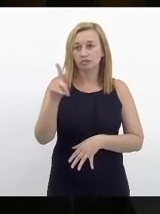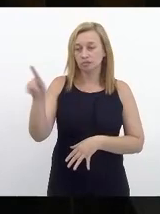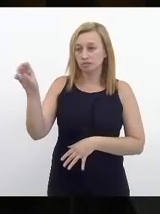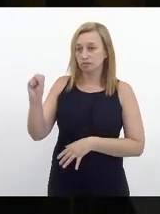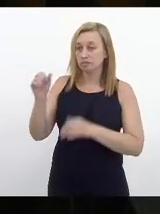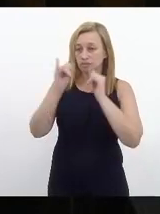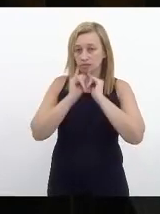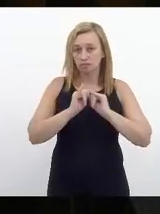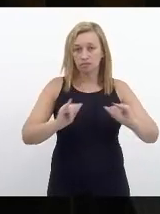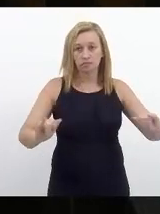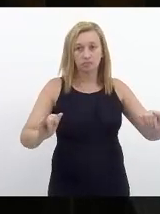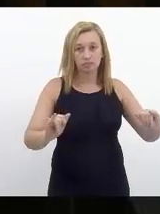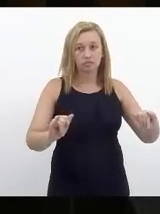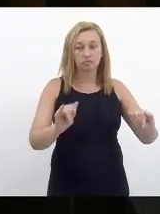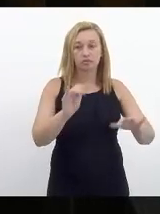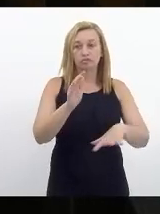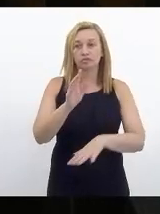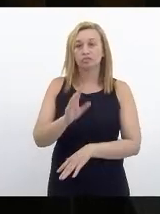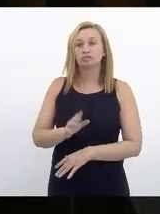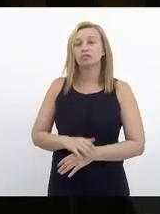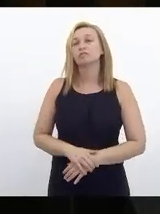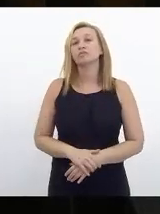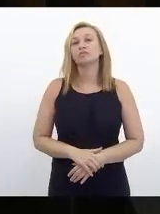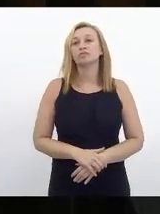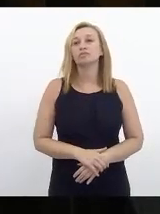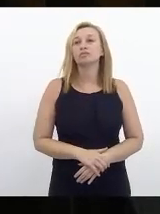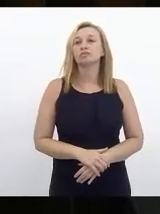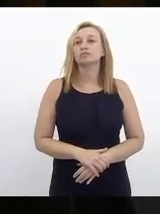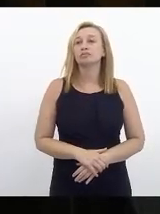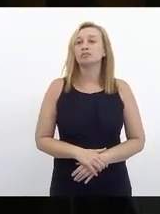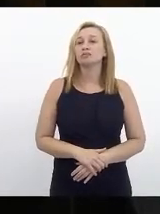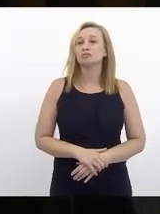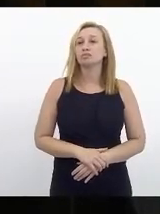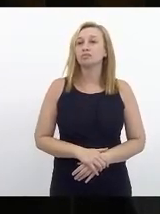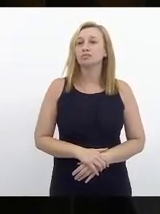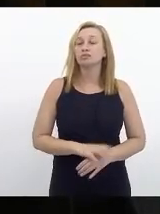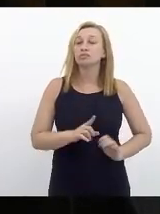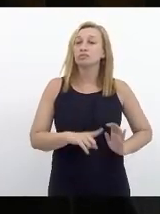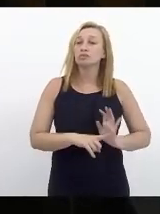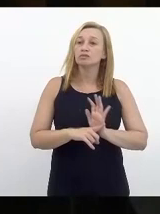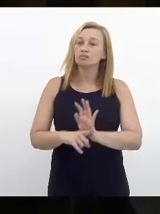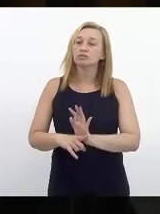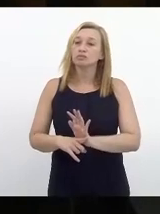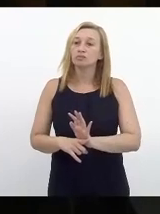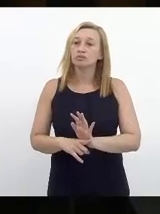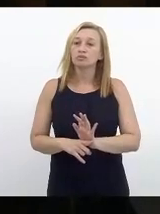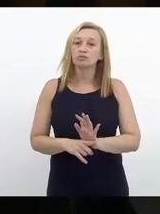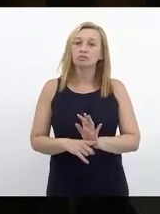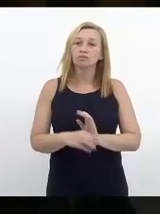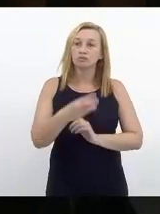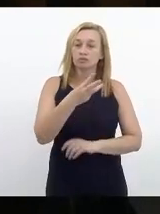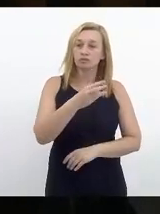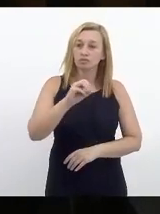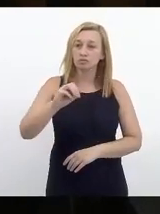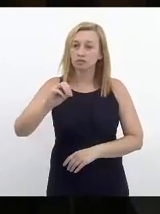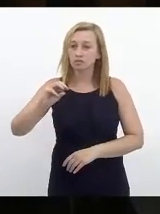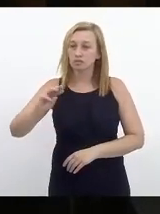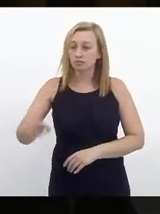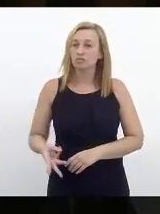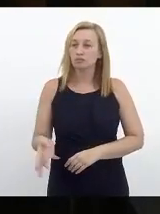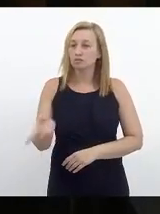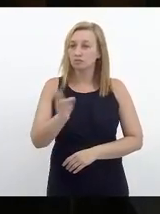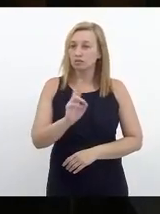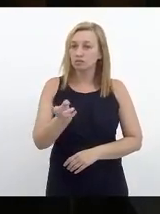anuncia tardiamente um auxílio que vai montar a R$300 milhões,